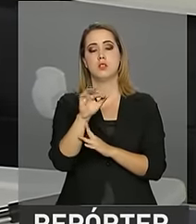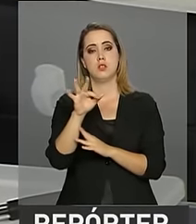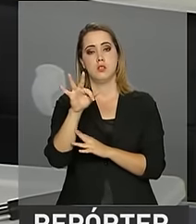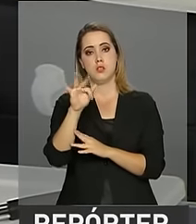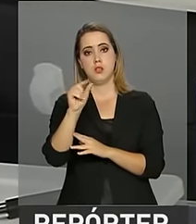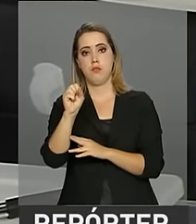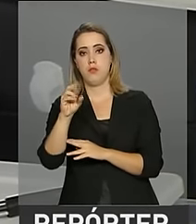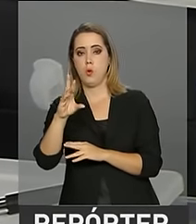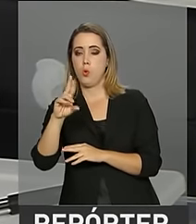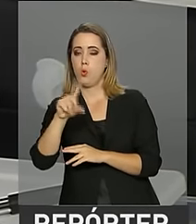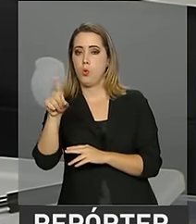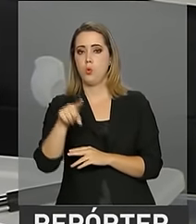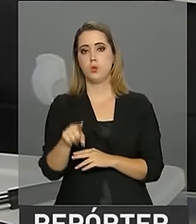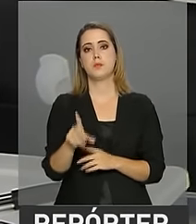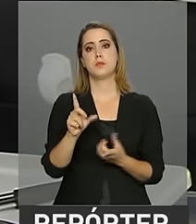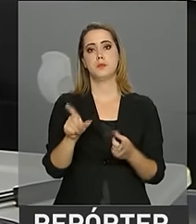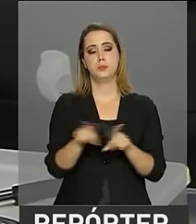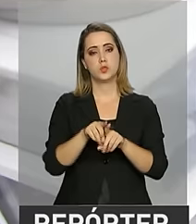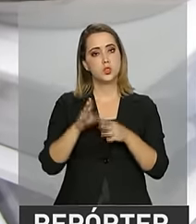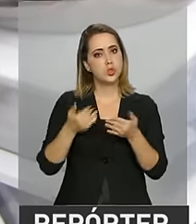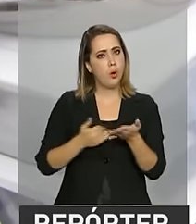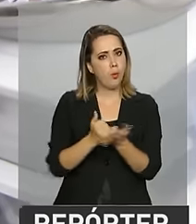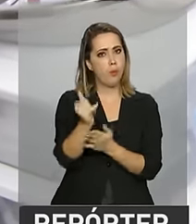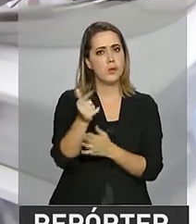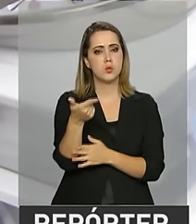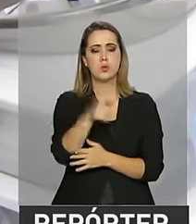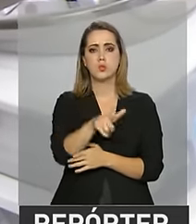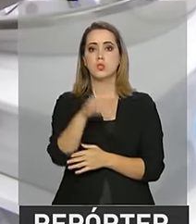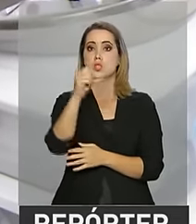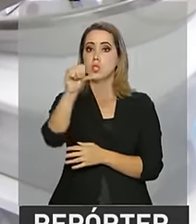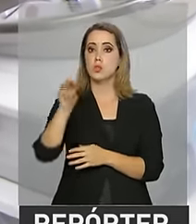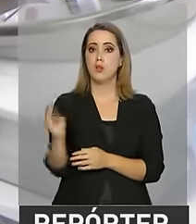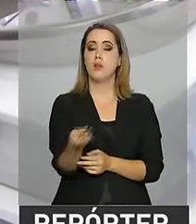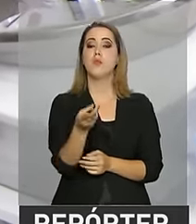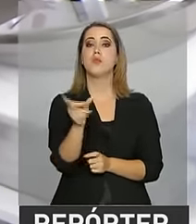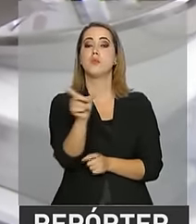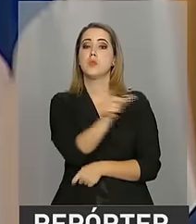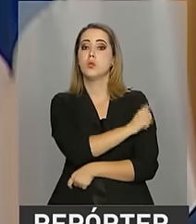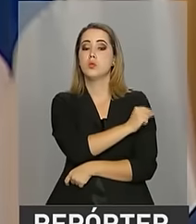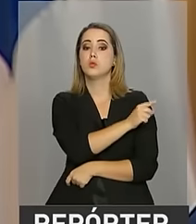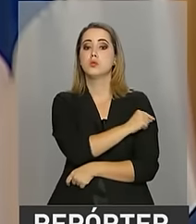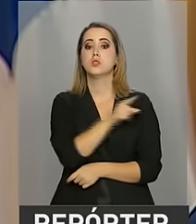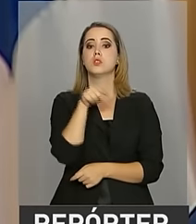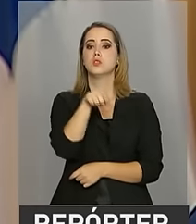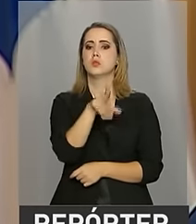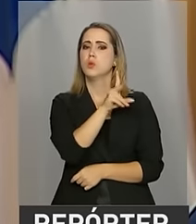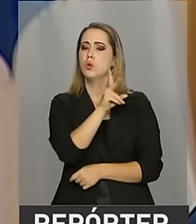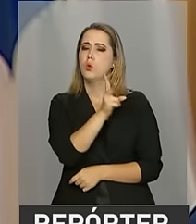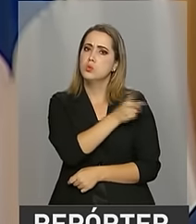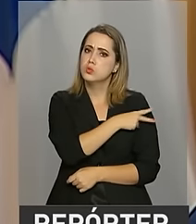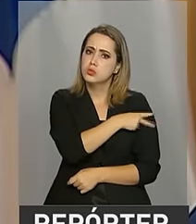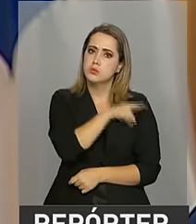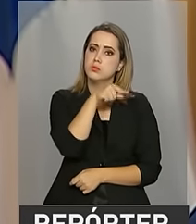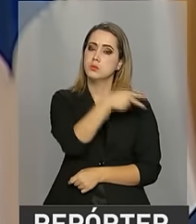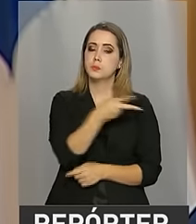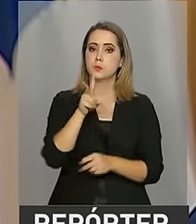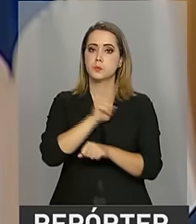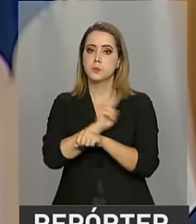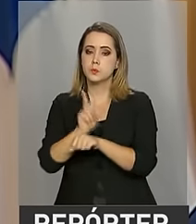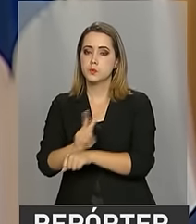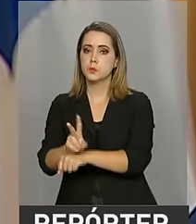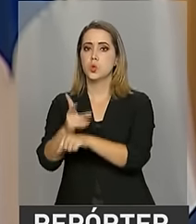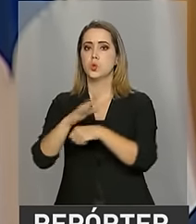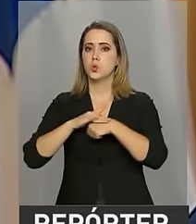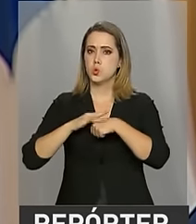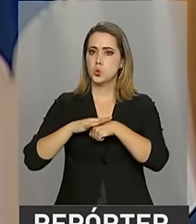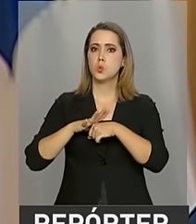Fiocruz já iniciou a produção de outras 9 milhões de doses da vacina o diretor do Departamento de vigilância de